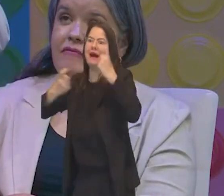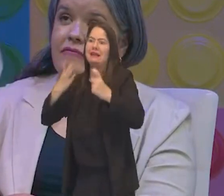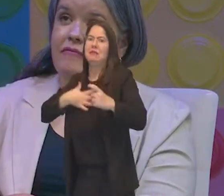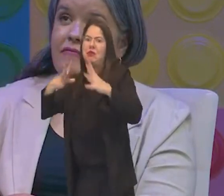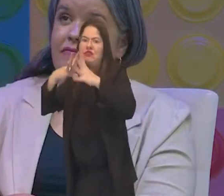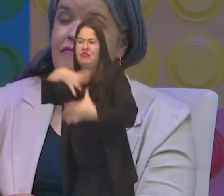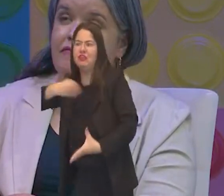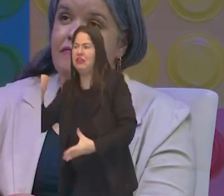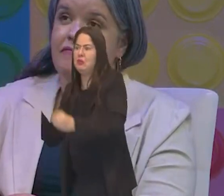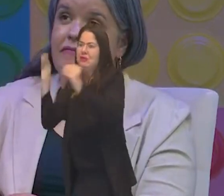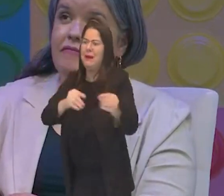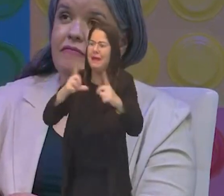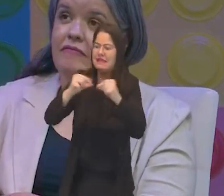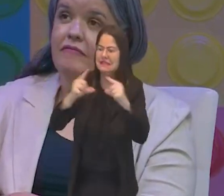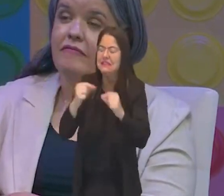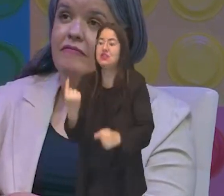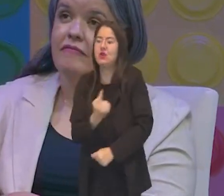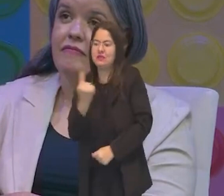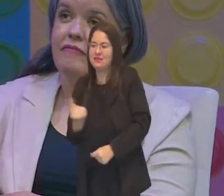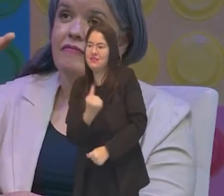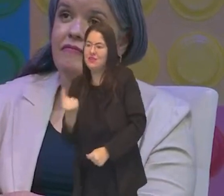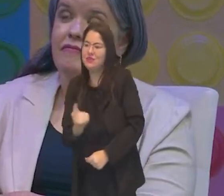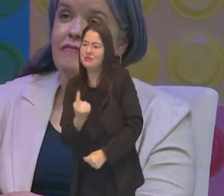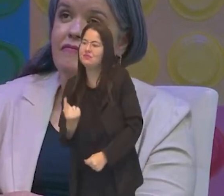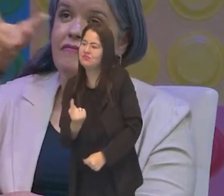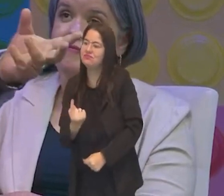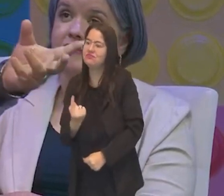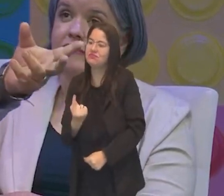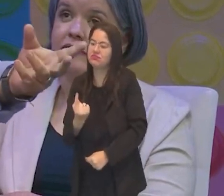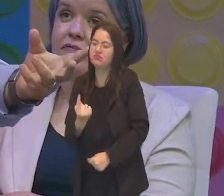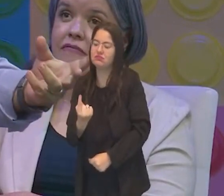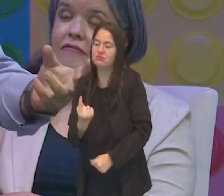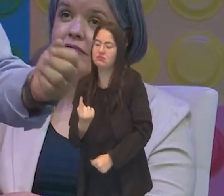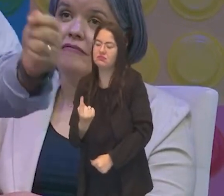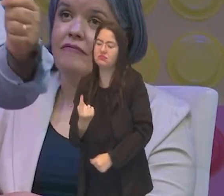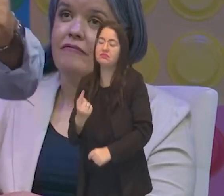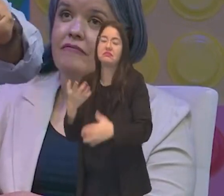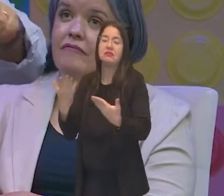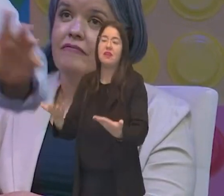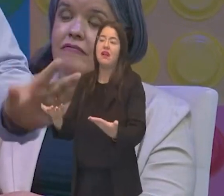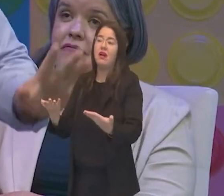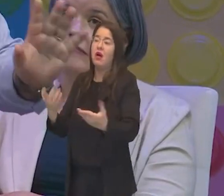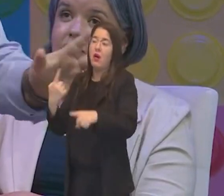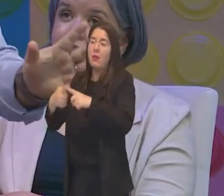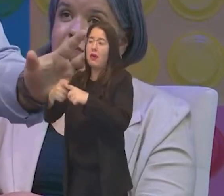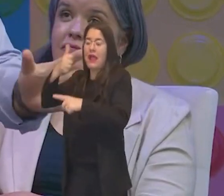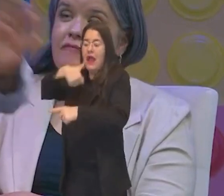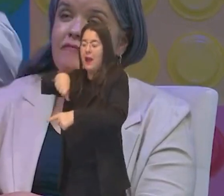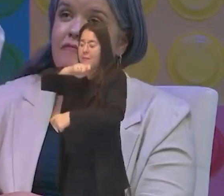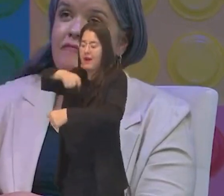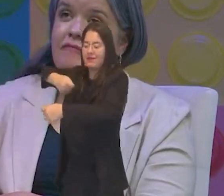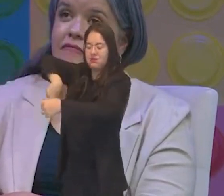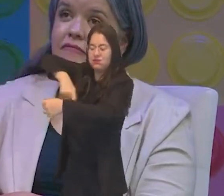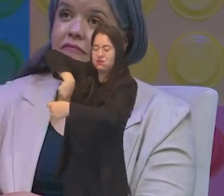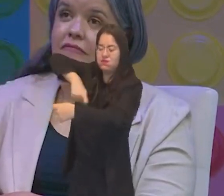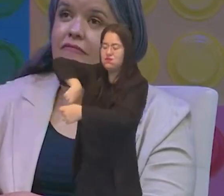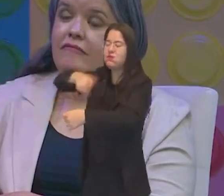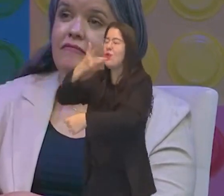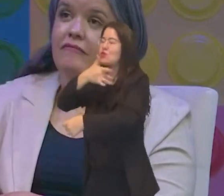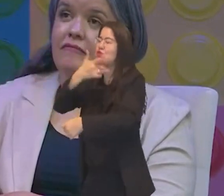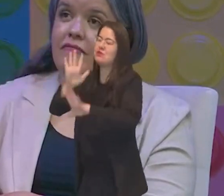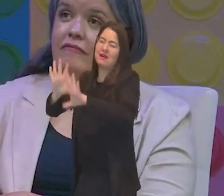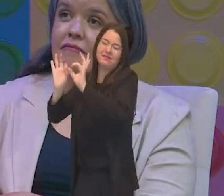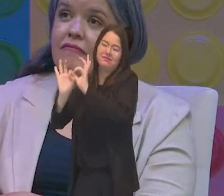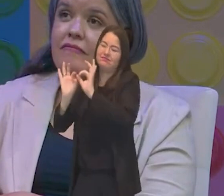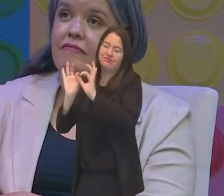Senhor, cuida do meu filho. Mas ele não tinha talvez aquele estrogonofe com aquele tempero da mãe. Até tem o estrogonofe,